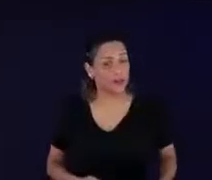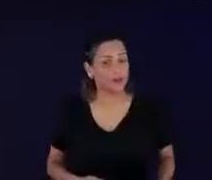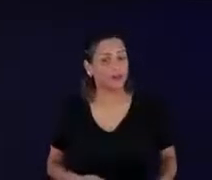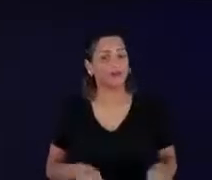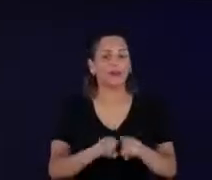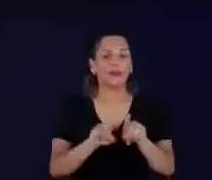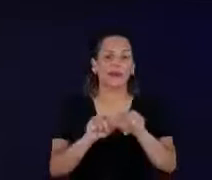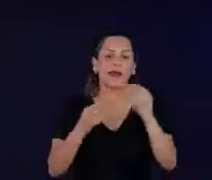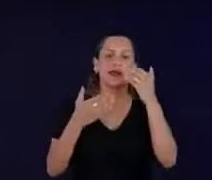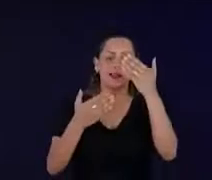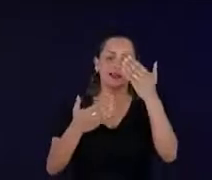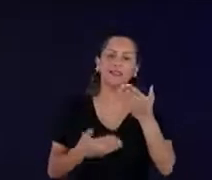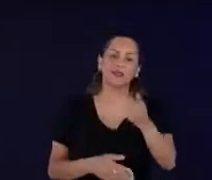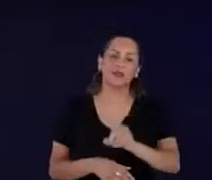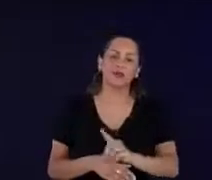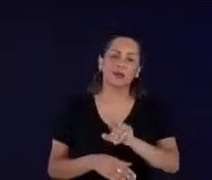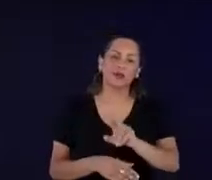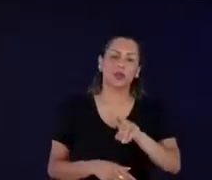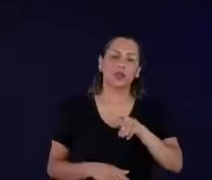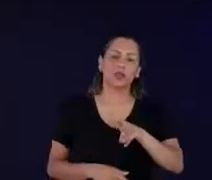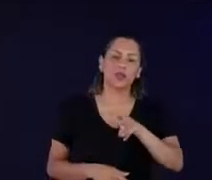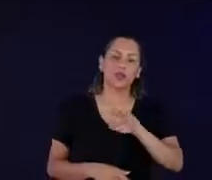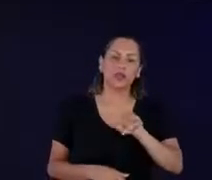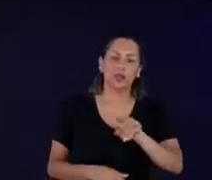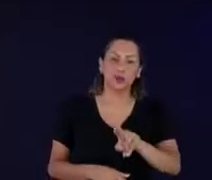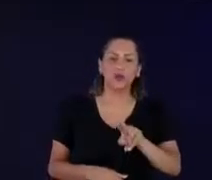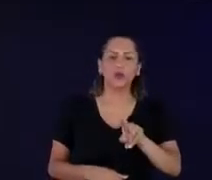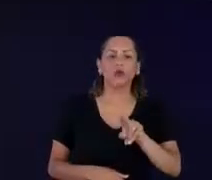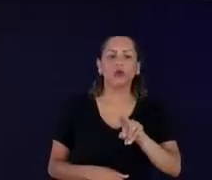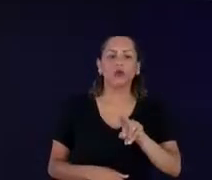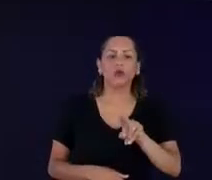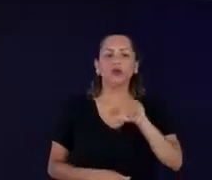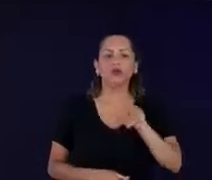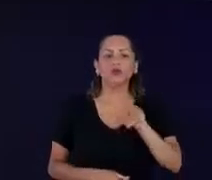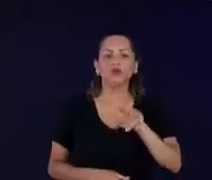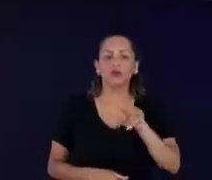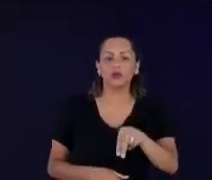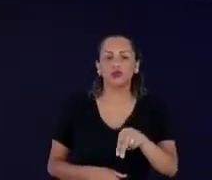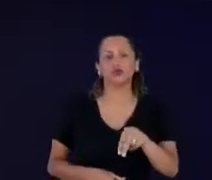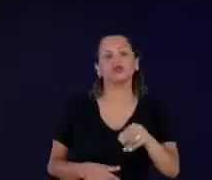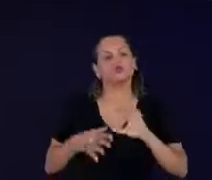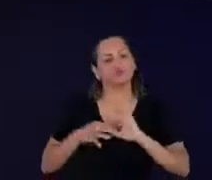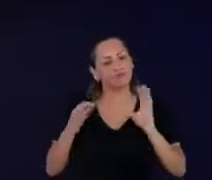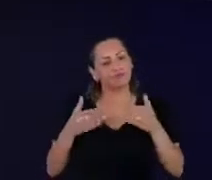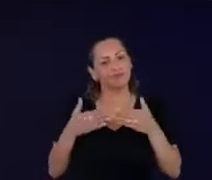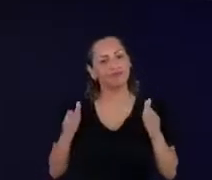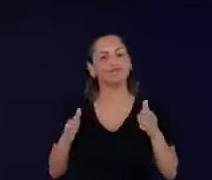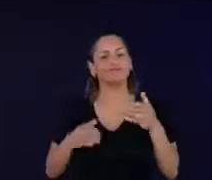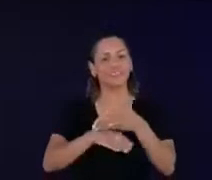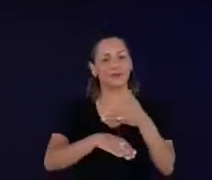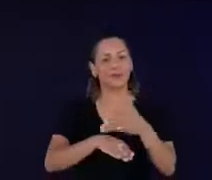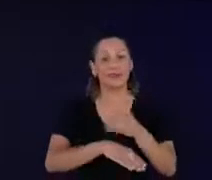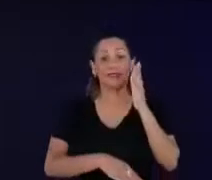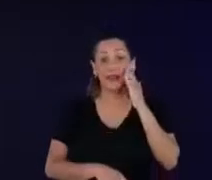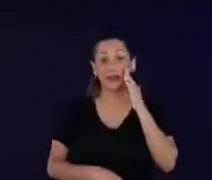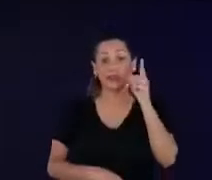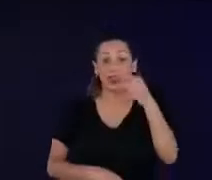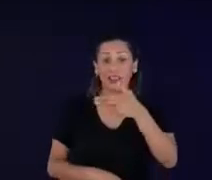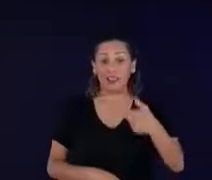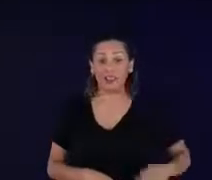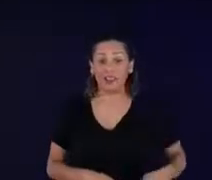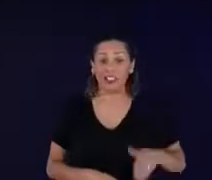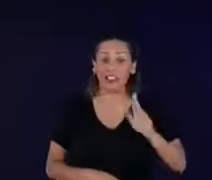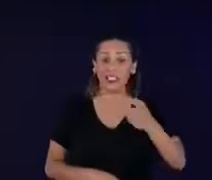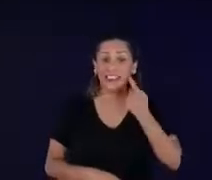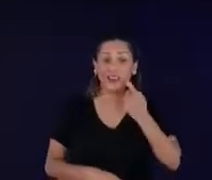também ao Dr. Yu Jun pela disponibilidade, pela participação. A gente sabe que aí já é sexta-feira à noite, aí na China, então um esforço